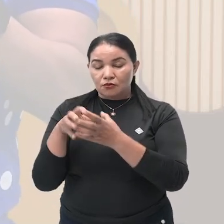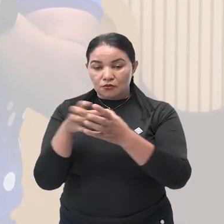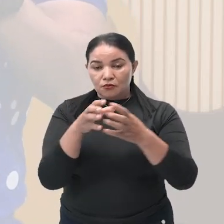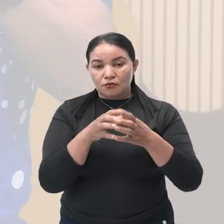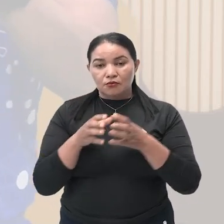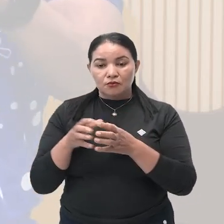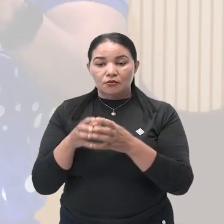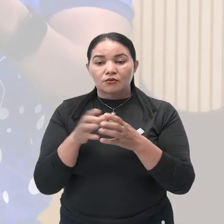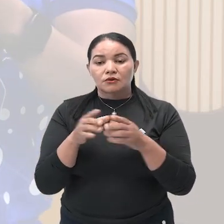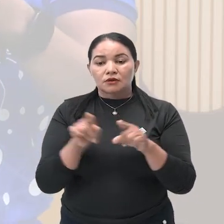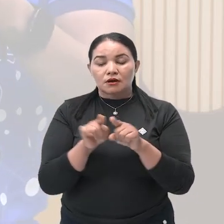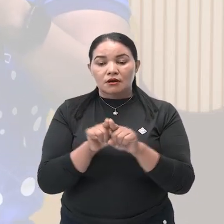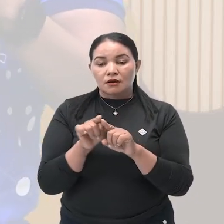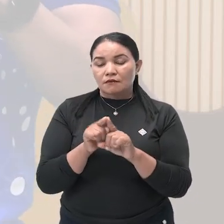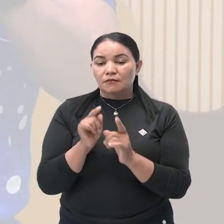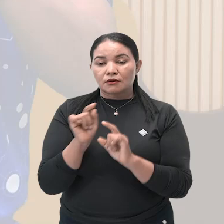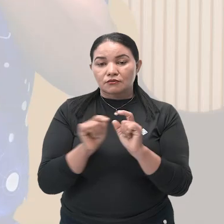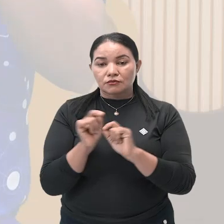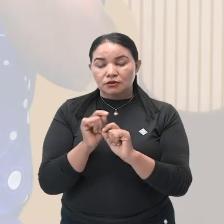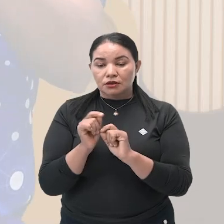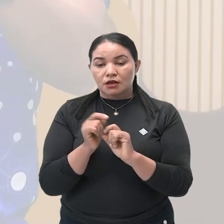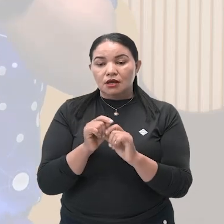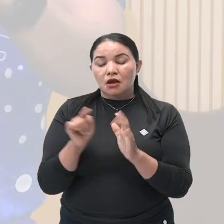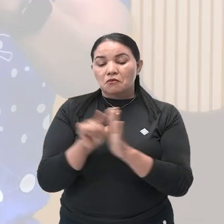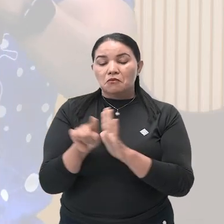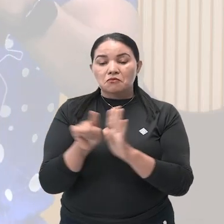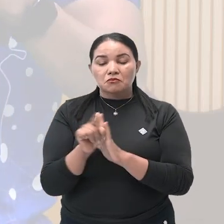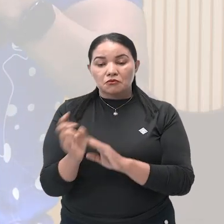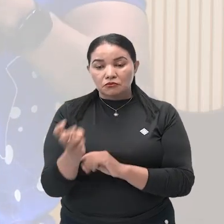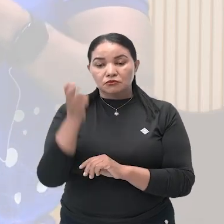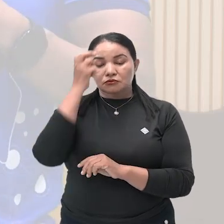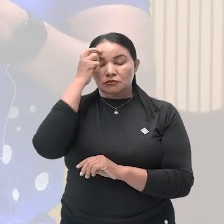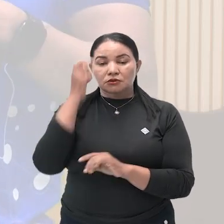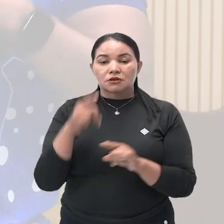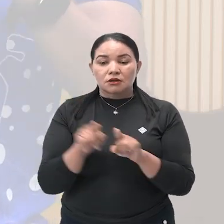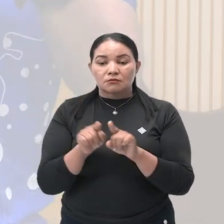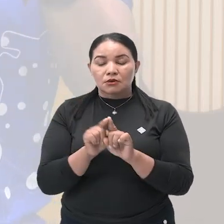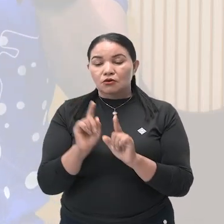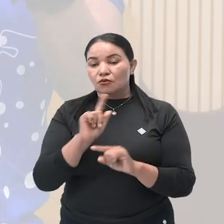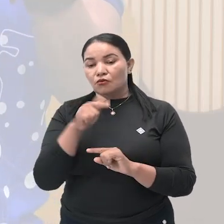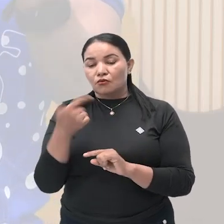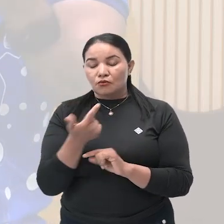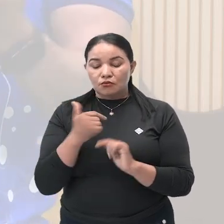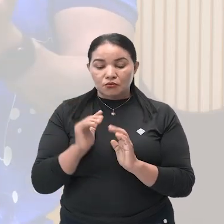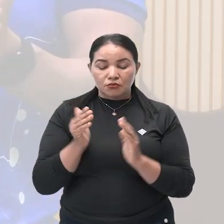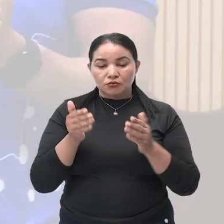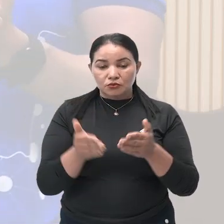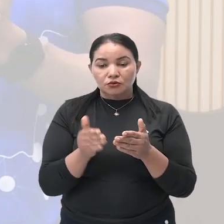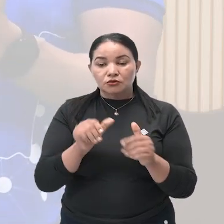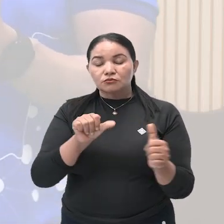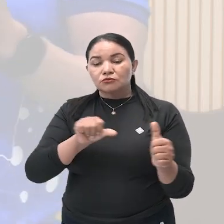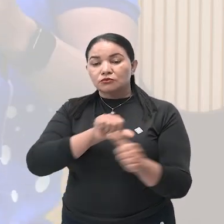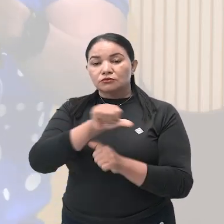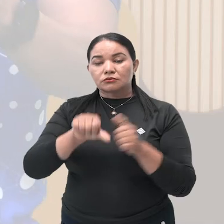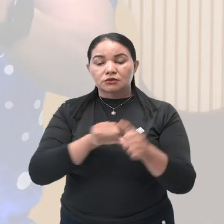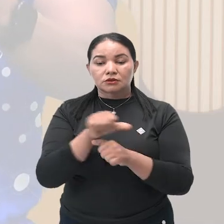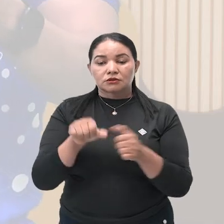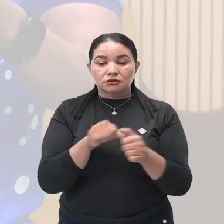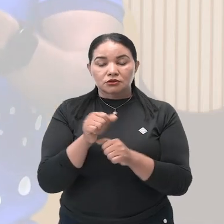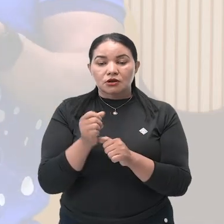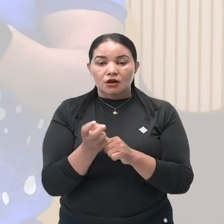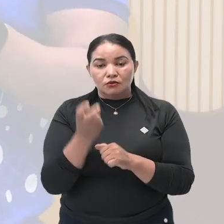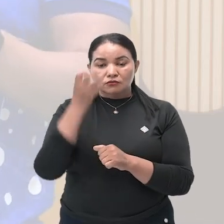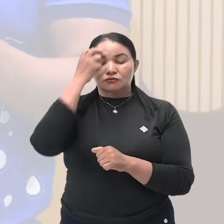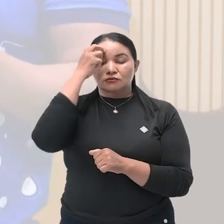questão mais cultural. Então, a gente vai ter alguns movimentos se voltando mais para a questão de mudança, por exemplo, nas questões culturais